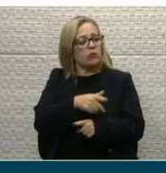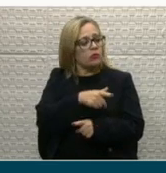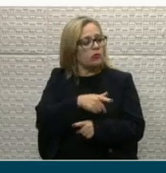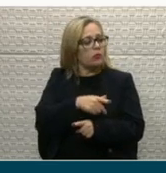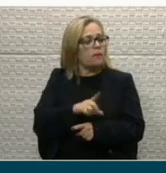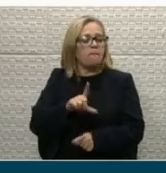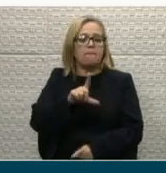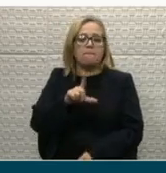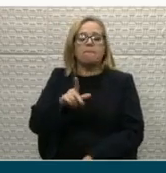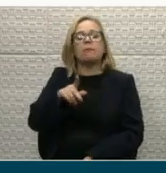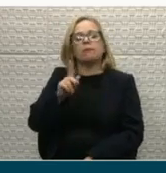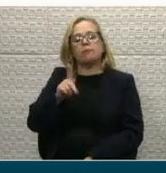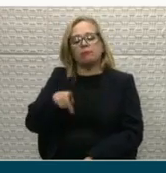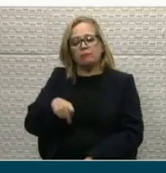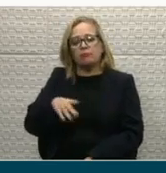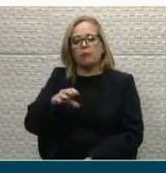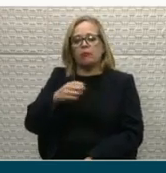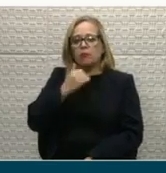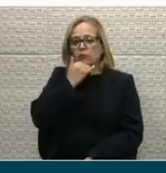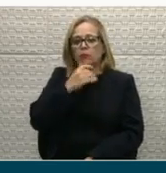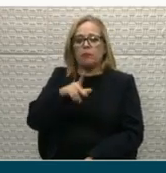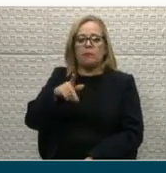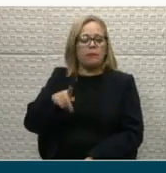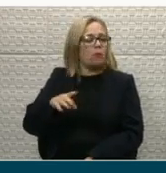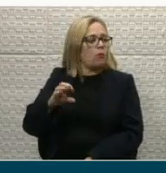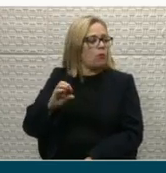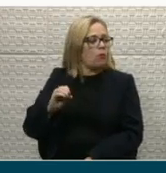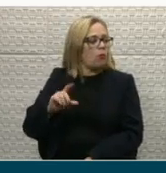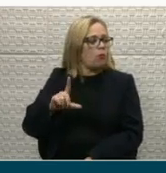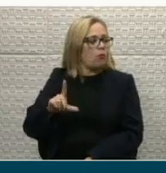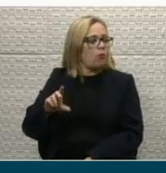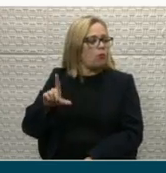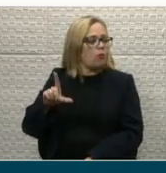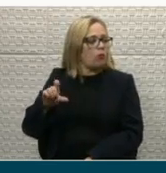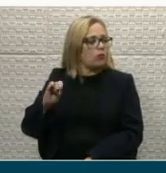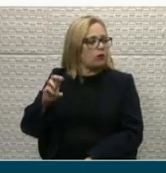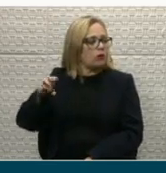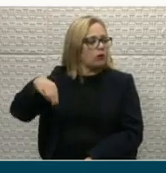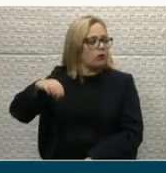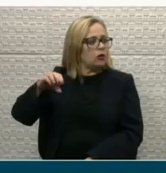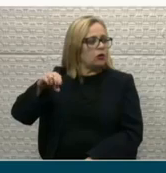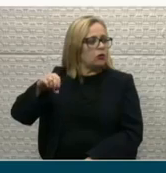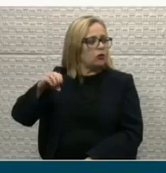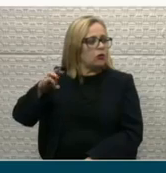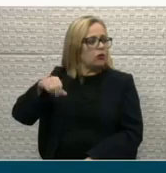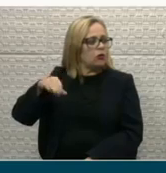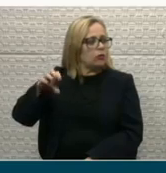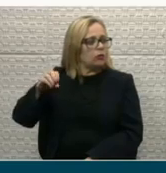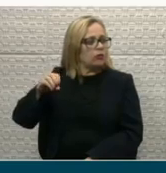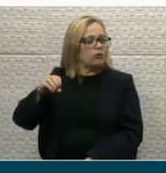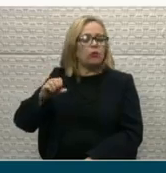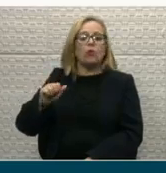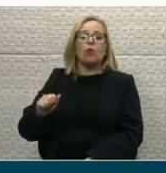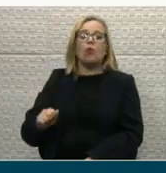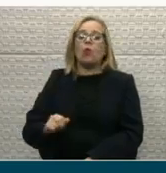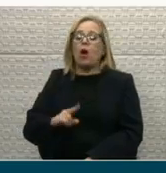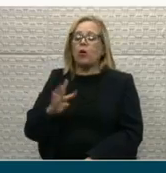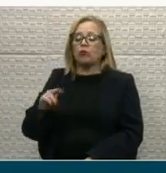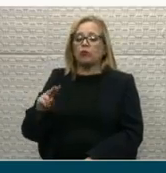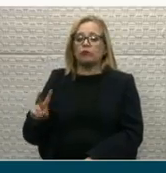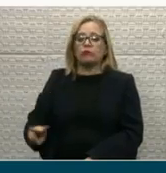polinômio que nós identificamos os autovalores. O que seriam os autovalores? As